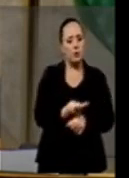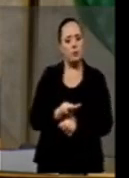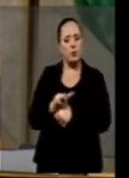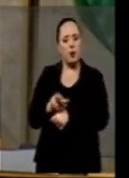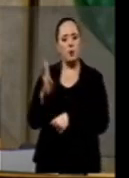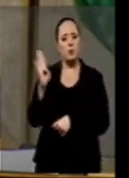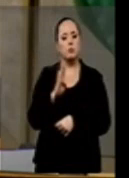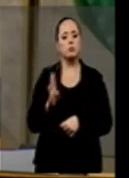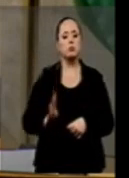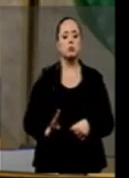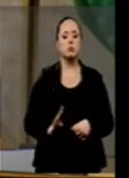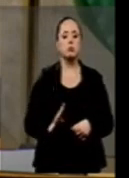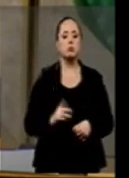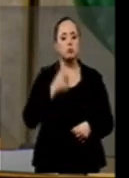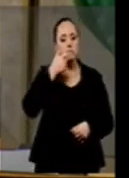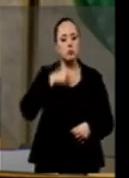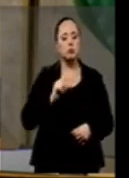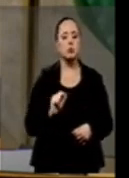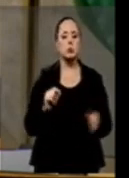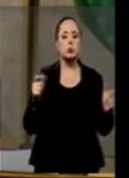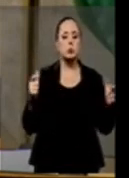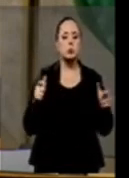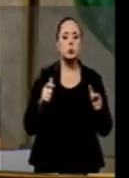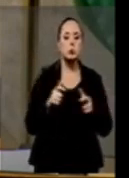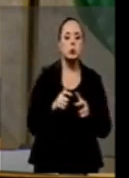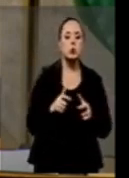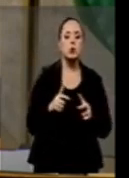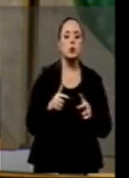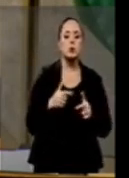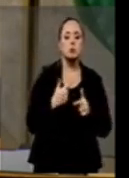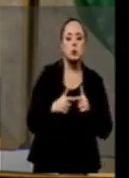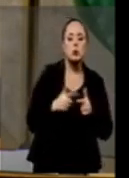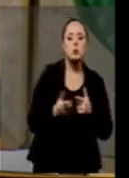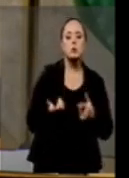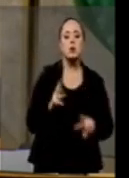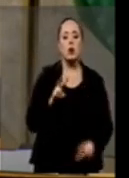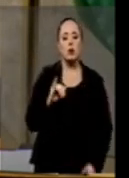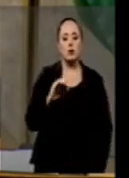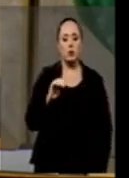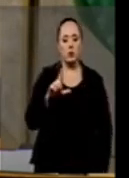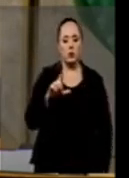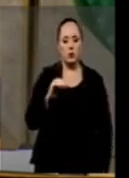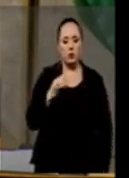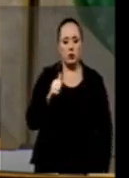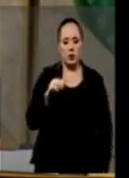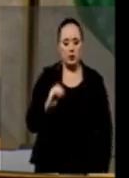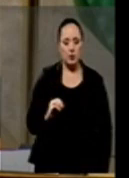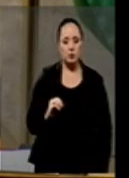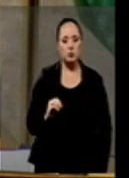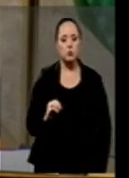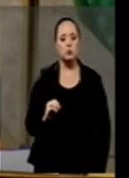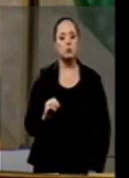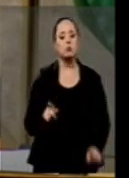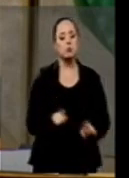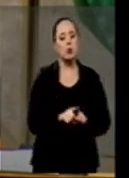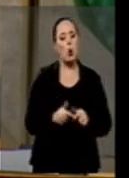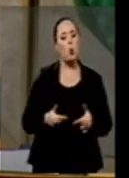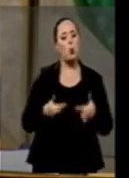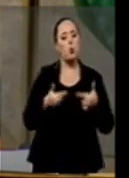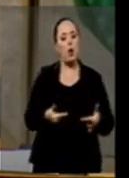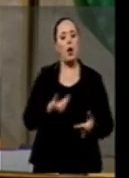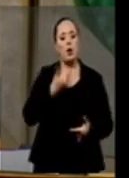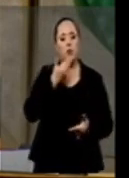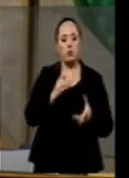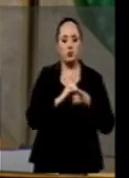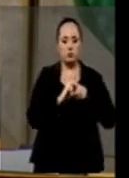para fazer cessar violações restabelecer o estado de direito lutar pela democracia